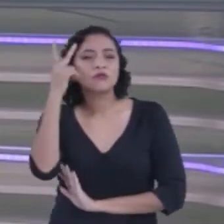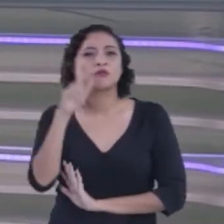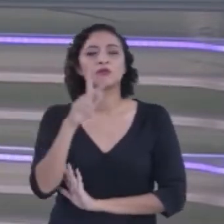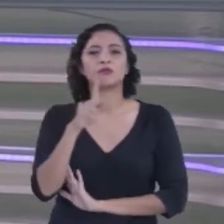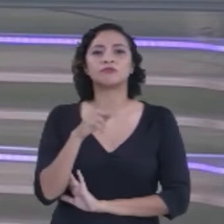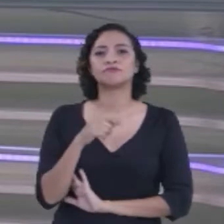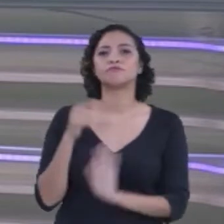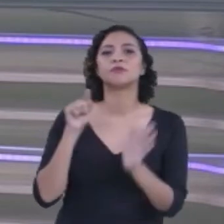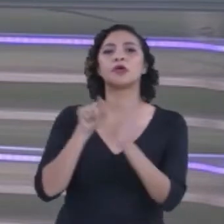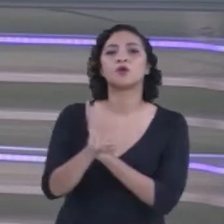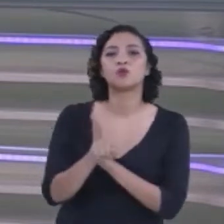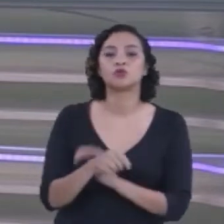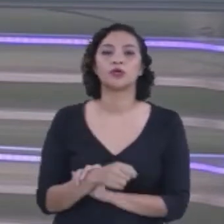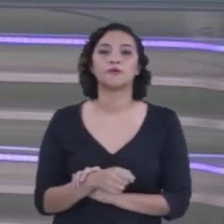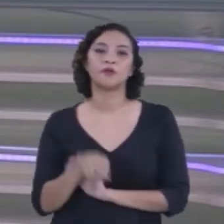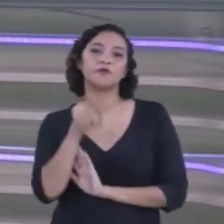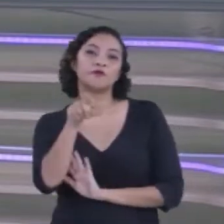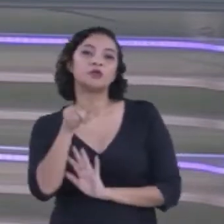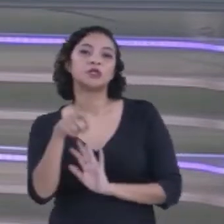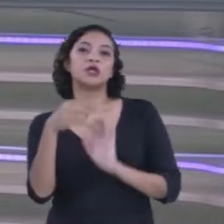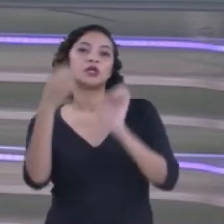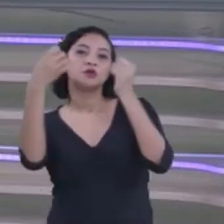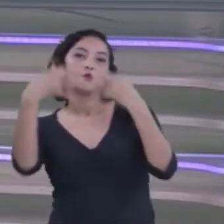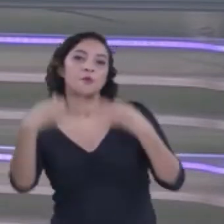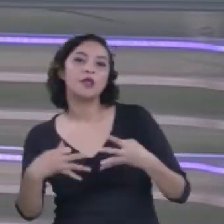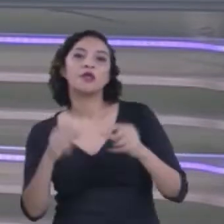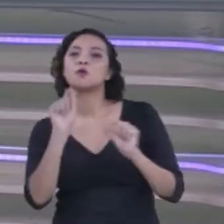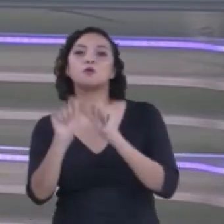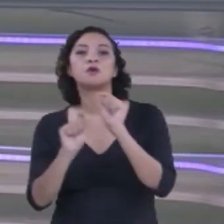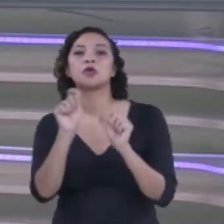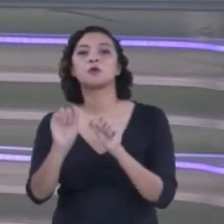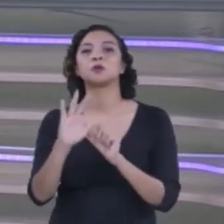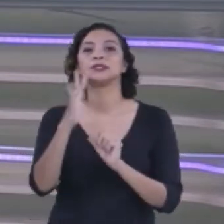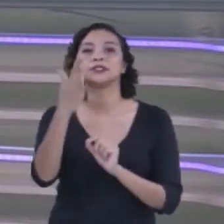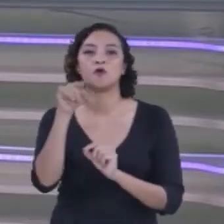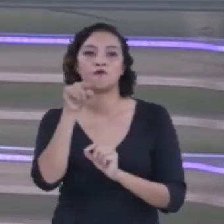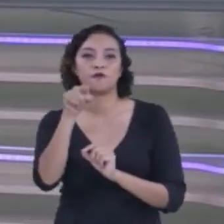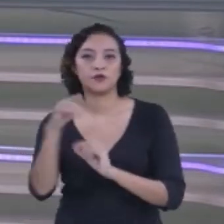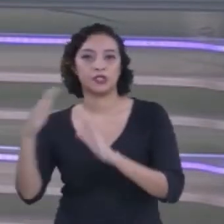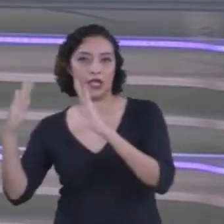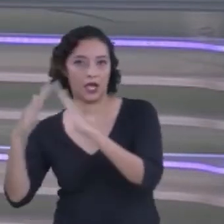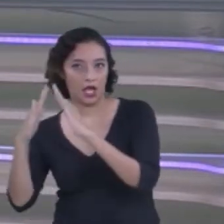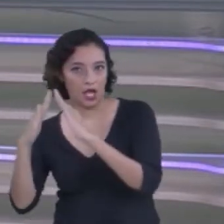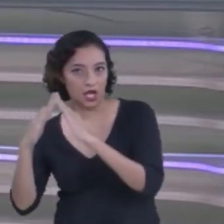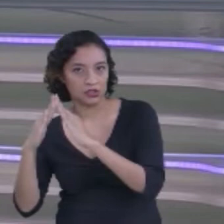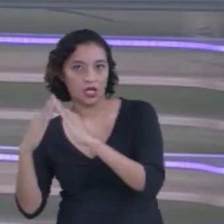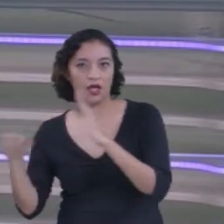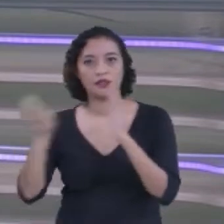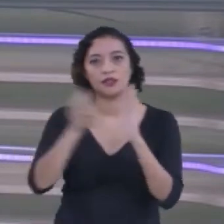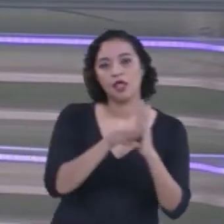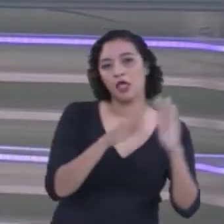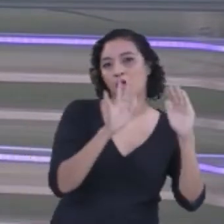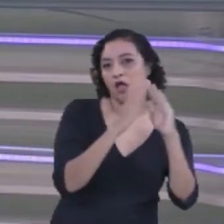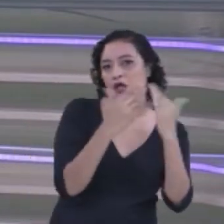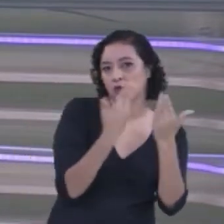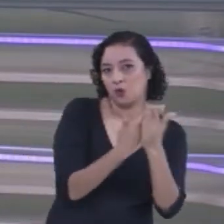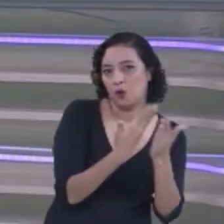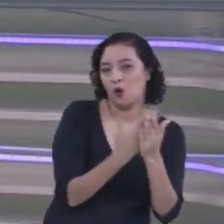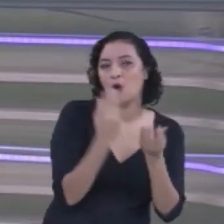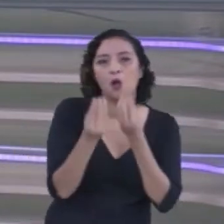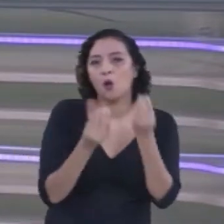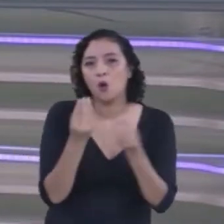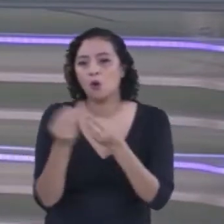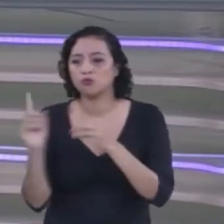aconteceu desde que você saiu de casa até a escola. Aí você vai narrar um fato, como ocorreu. Eu tomei